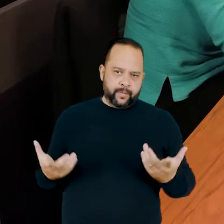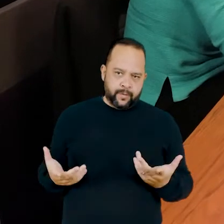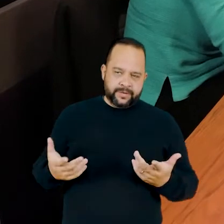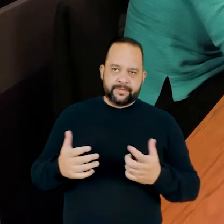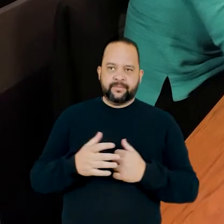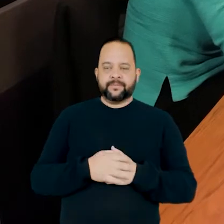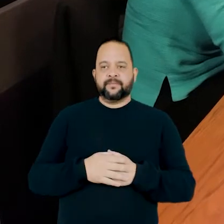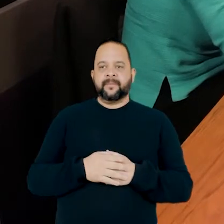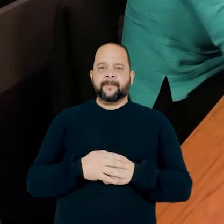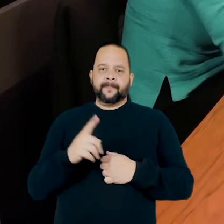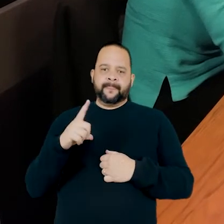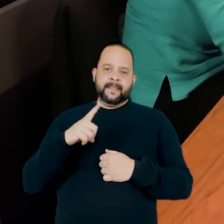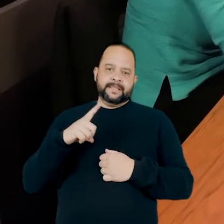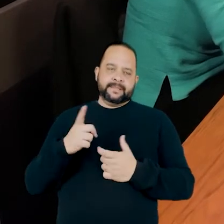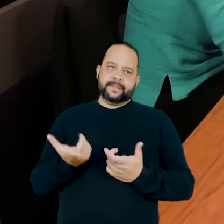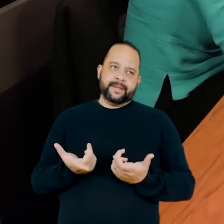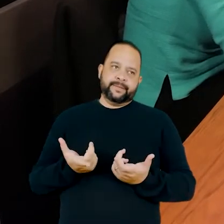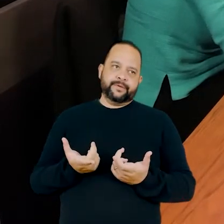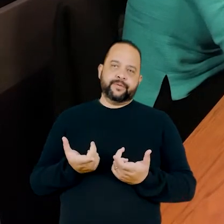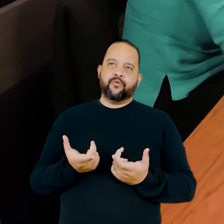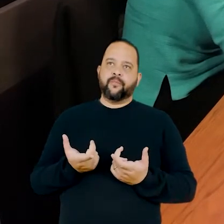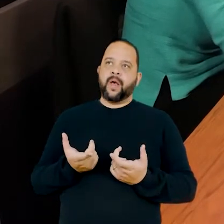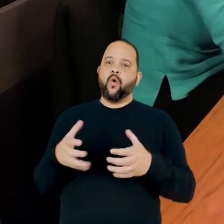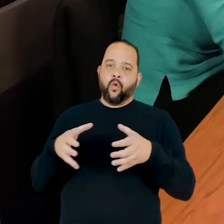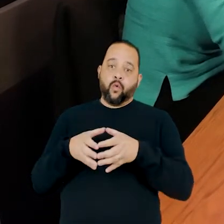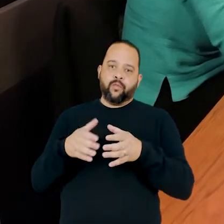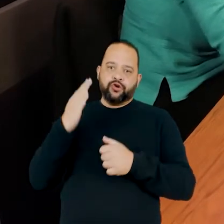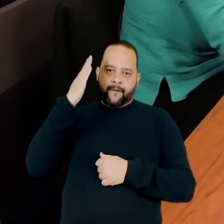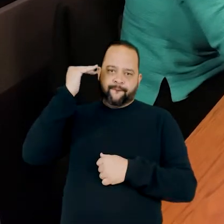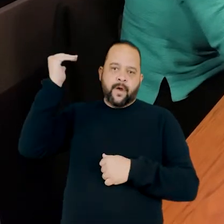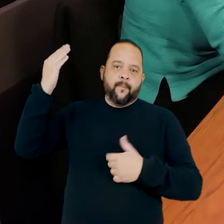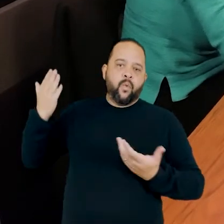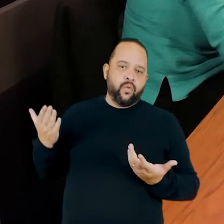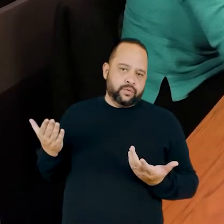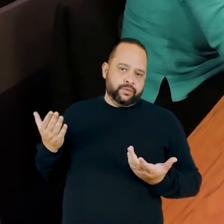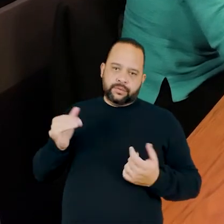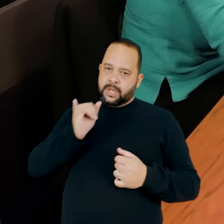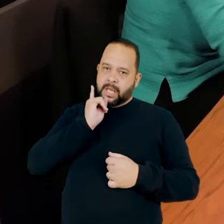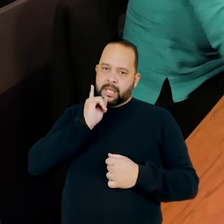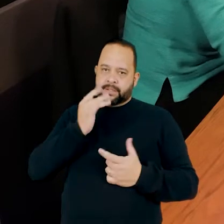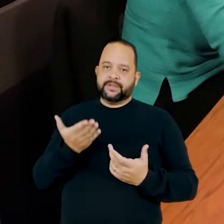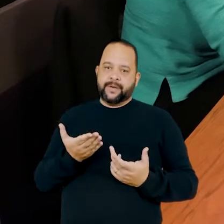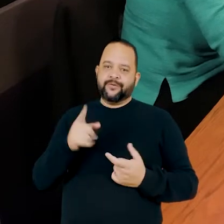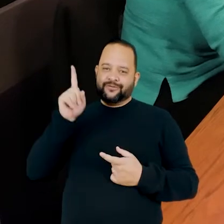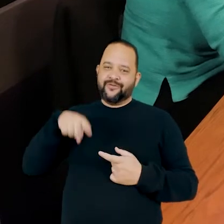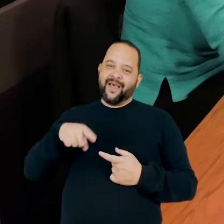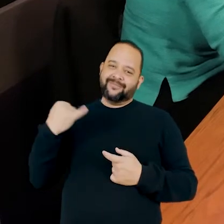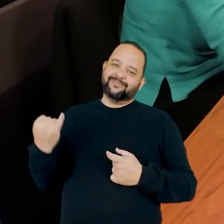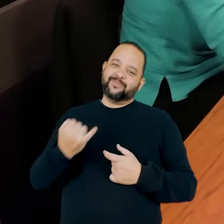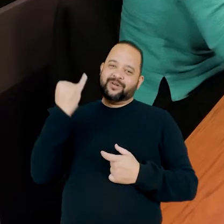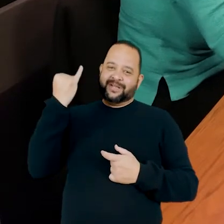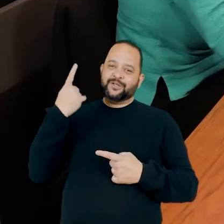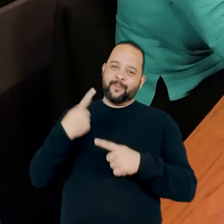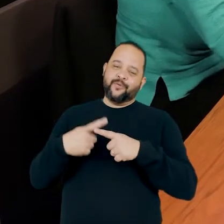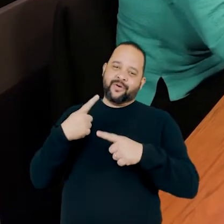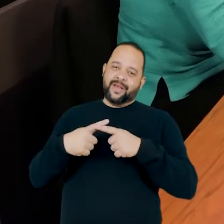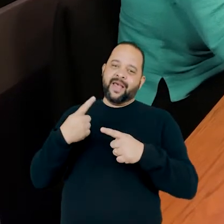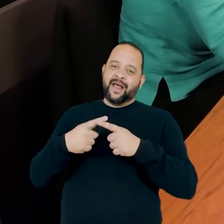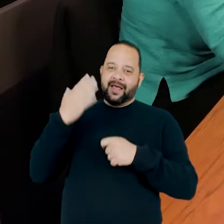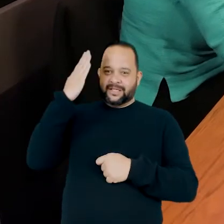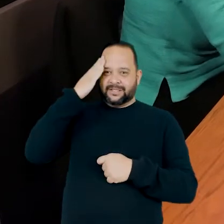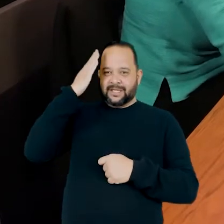né? Você pega aí uma banda já de nome formado no mercado. Isso é um diferencial, né? Porque ela já tá